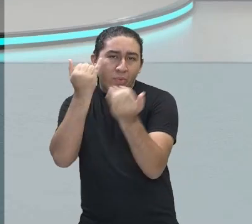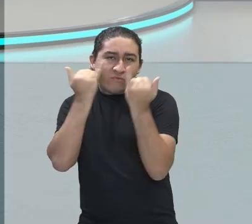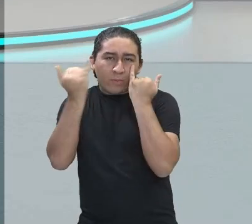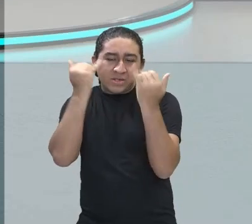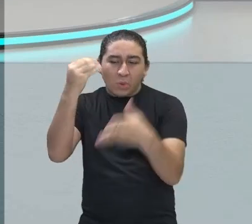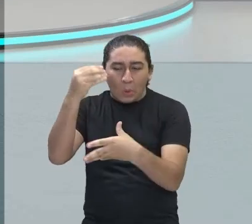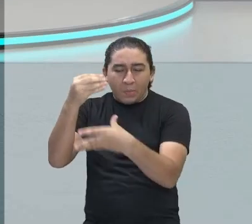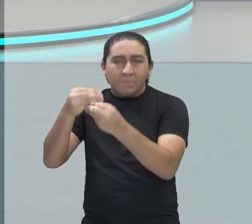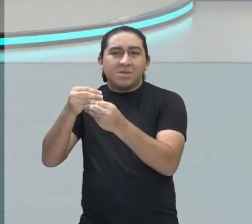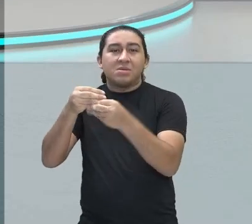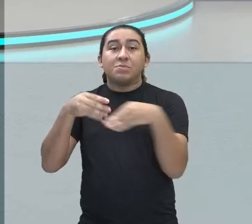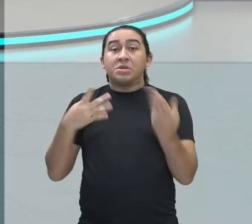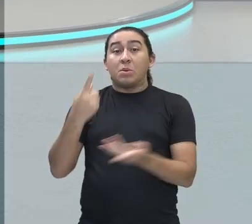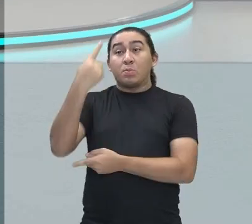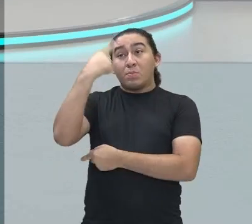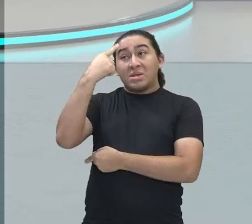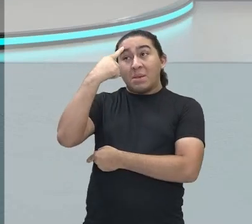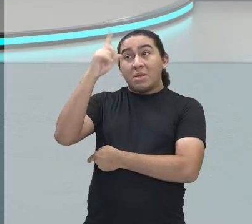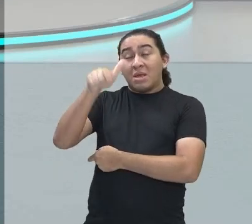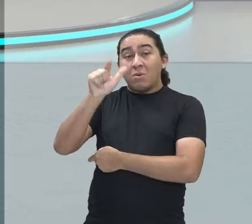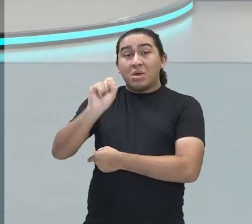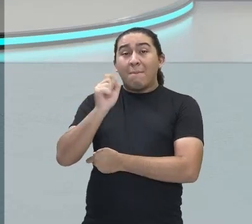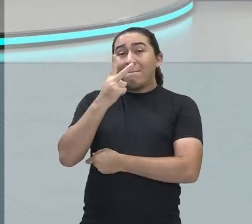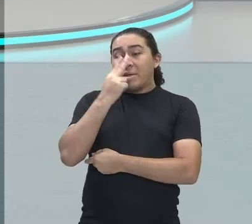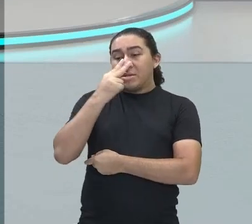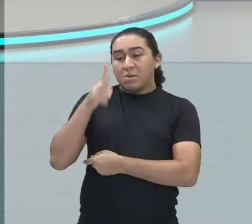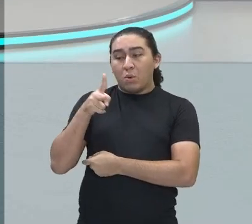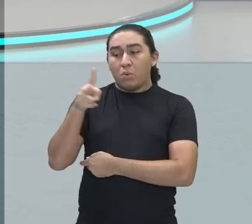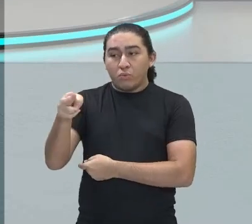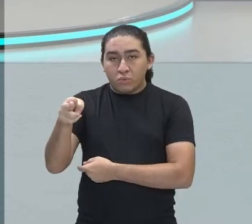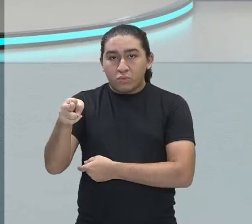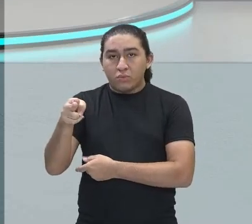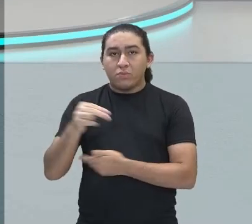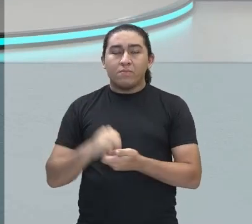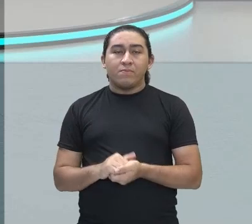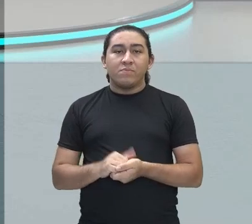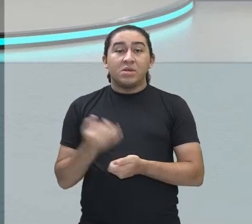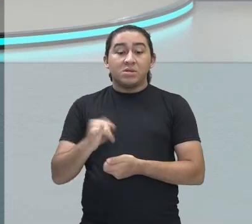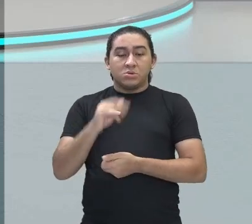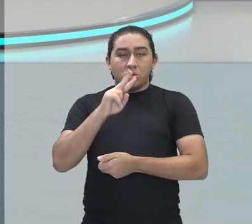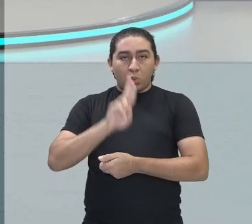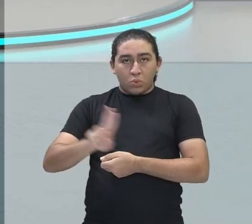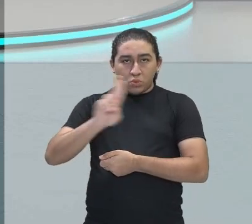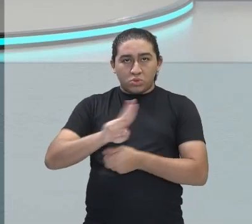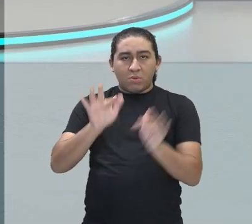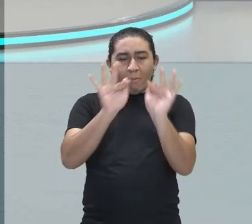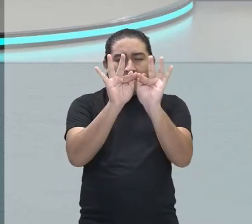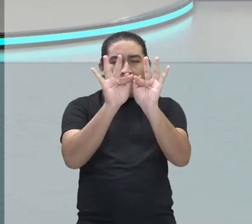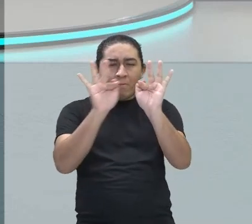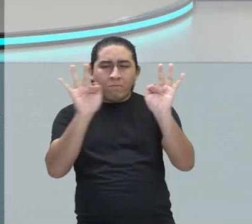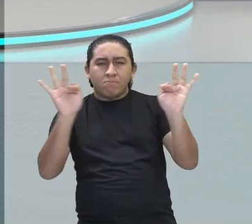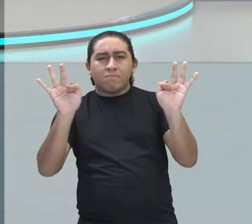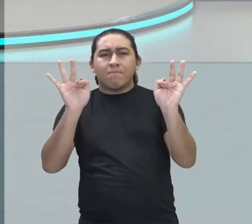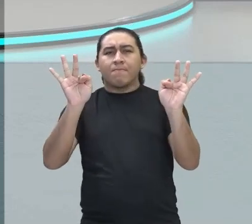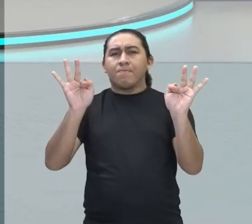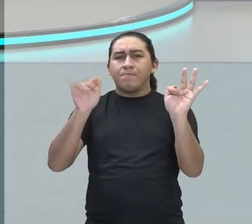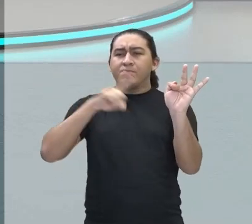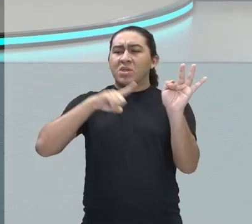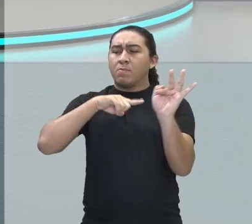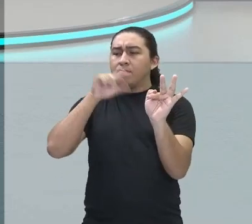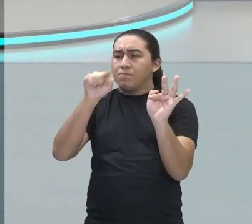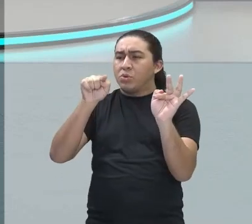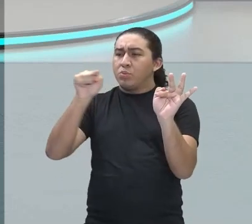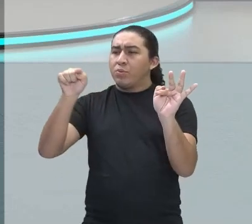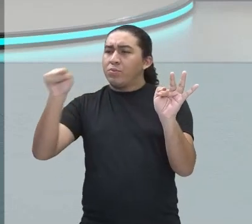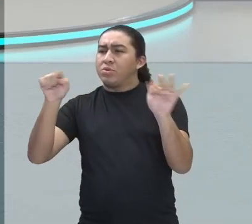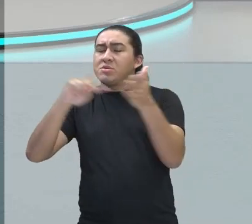Então, o pensamento foi interrompido. Então, quando eu uso uma reticência, eu estou querendo dizer